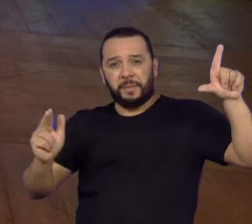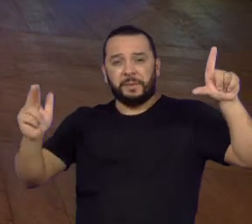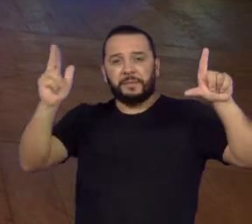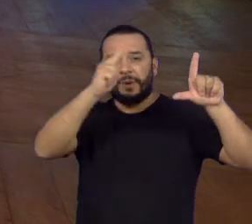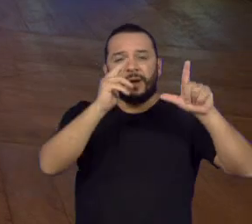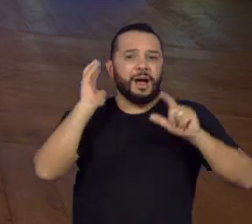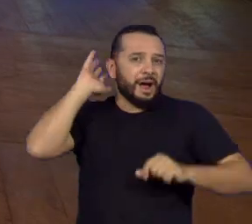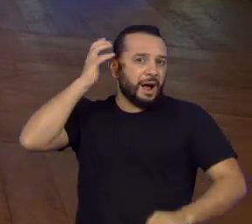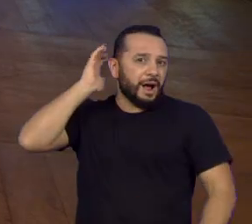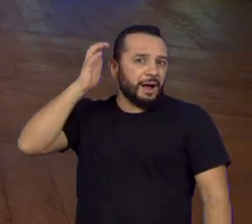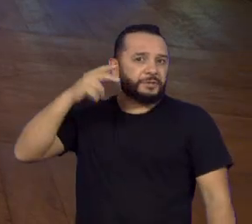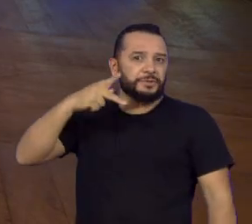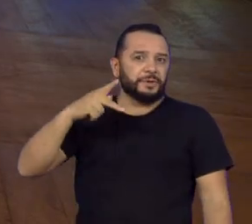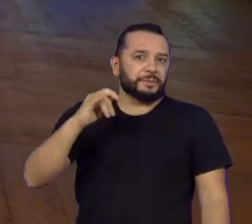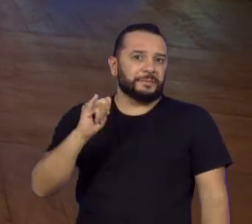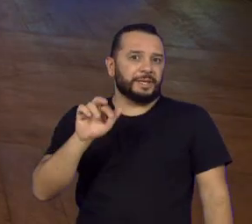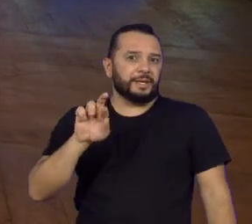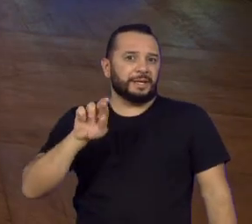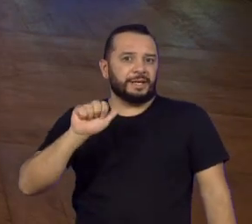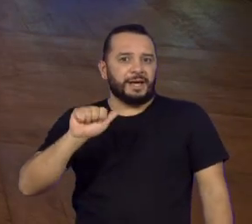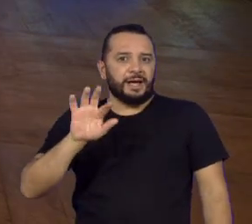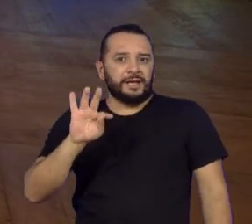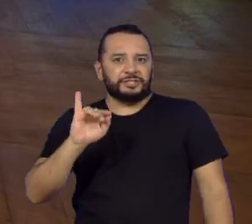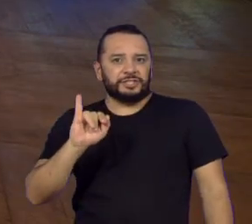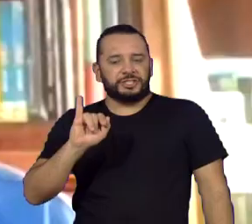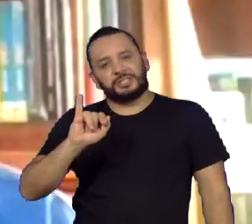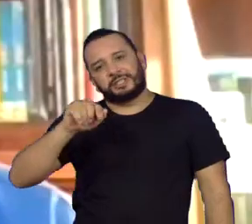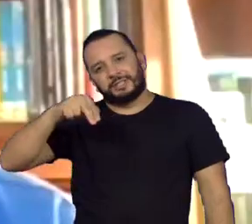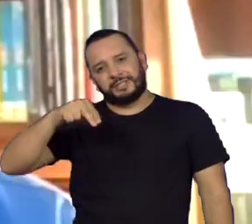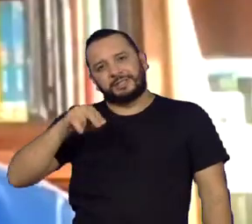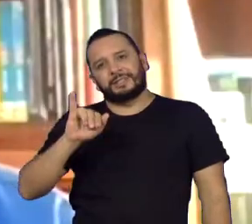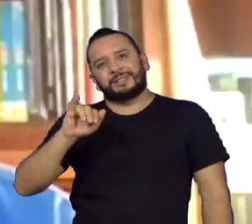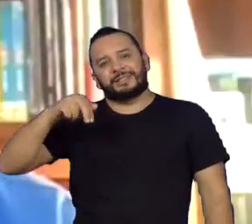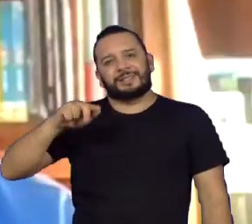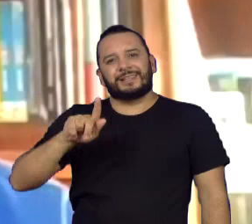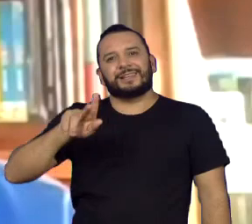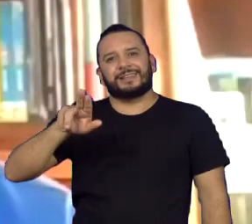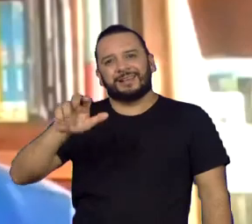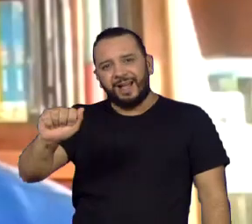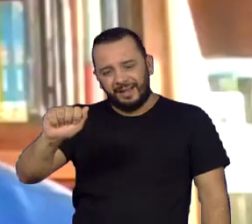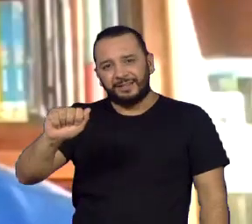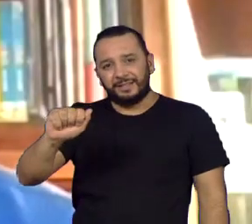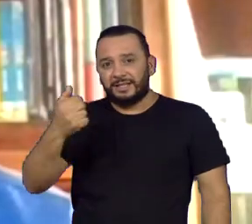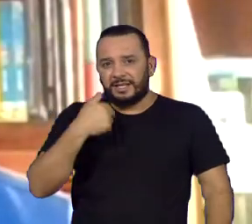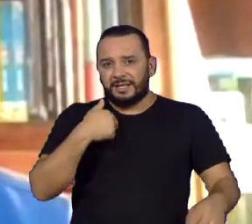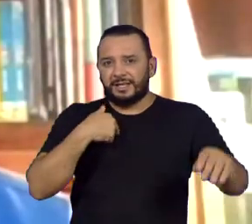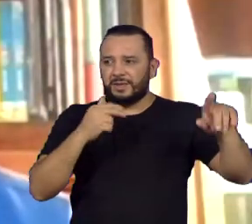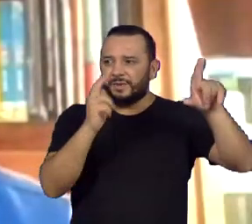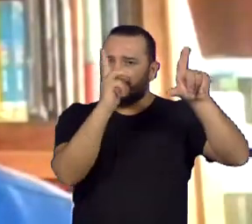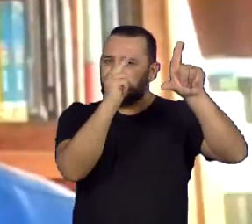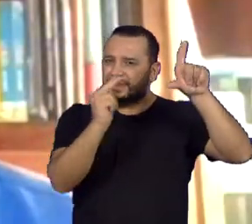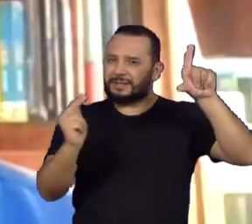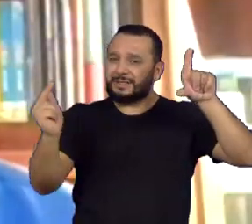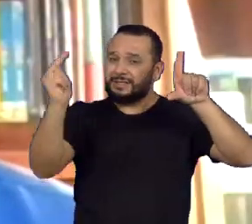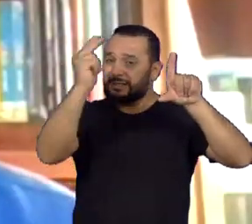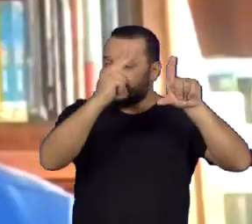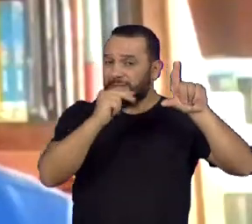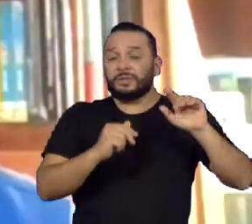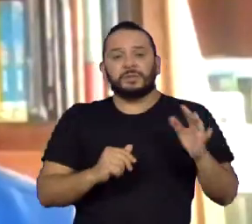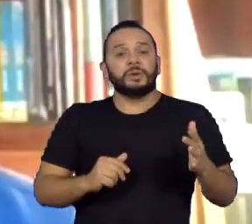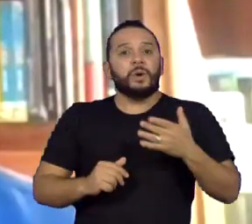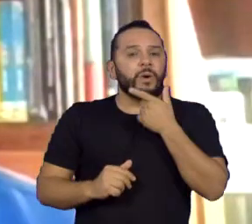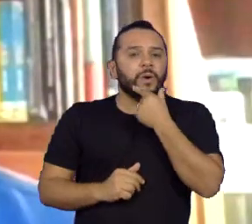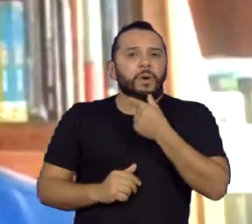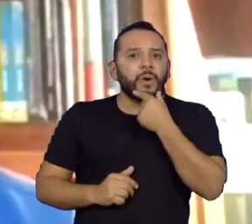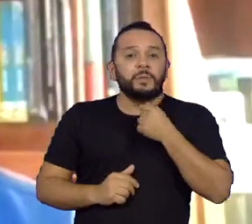Piratininga, e eu desenhei esse outdoor, e esse outdoor chamou a atenção do diretor de arte